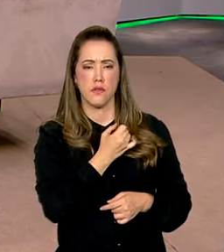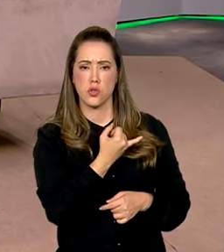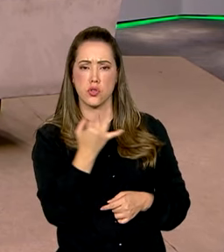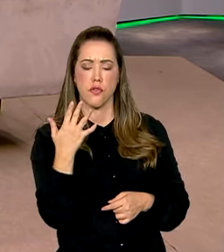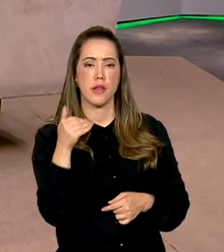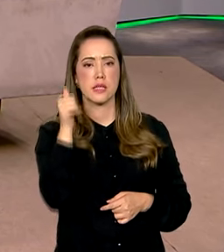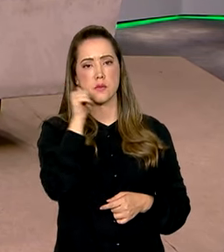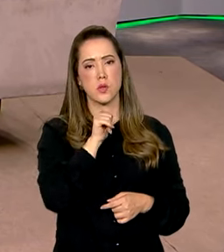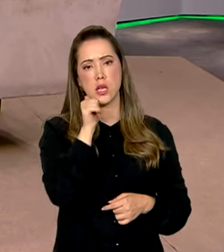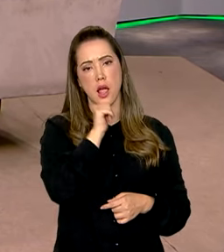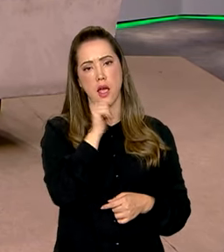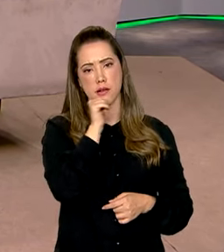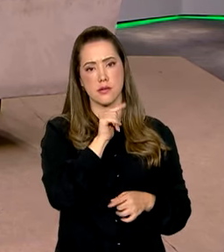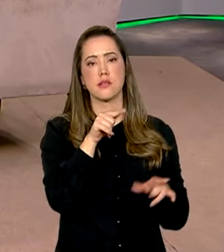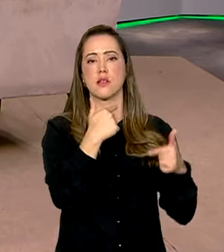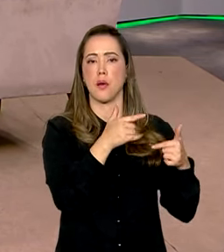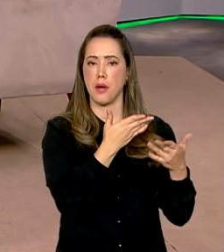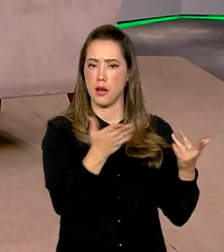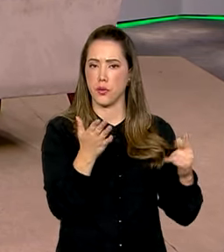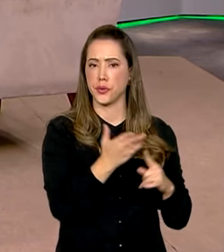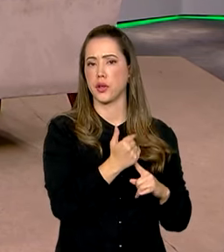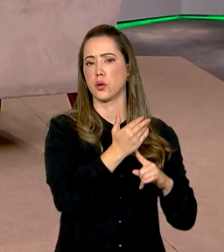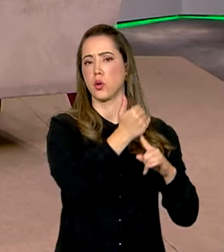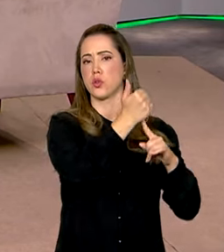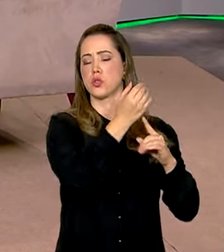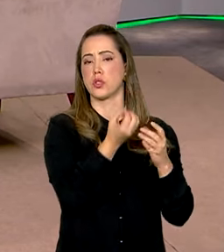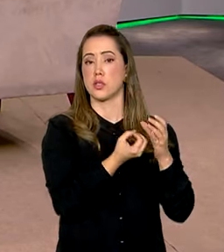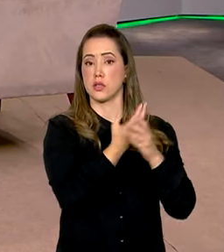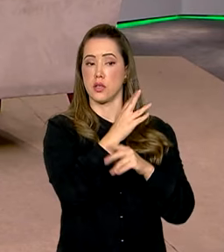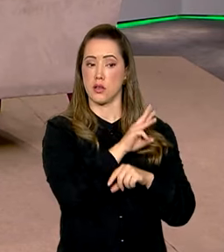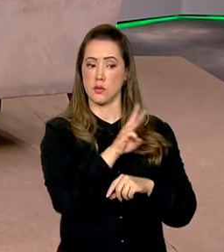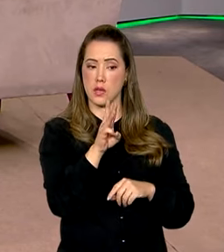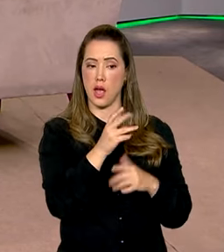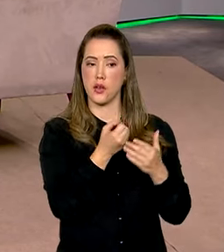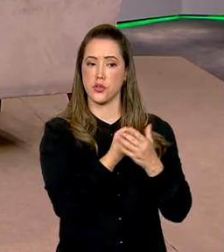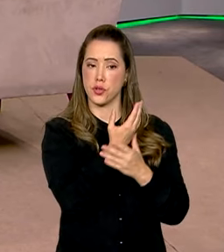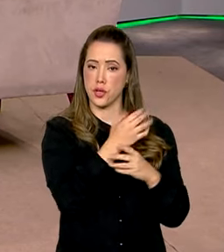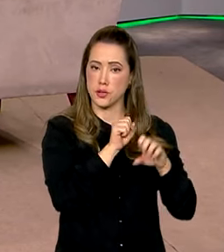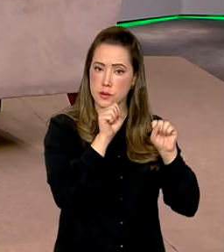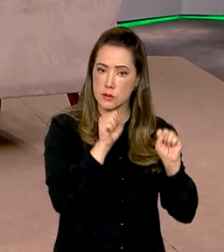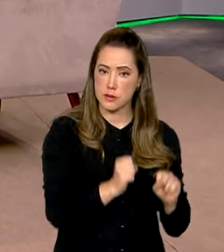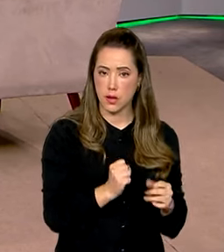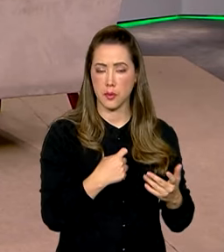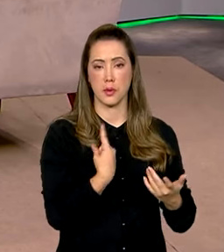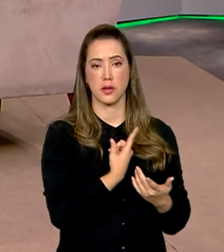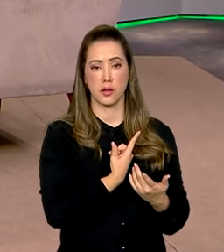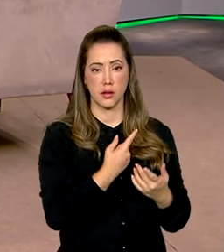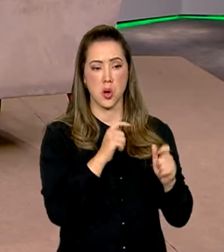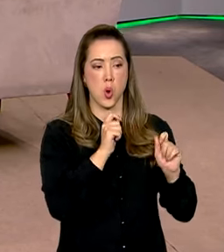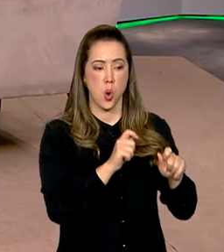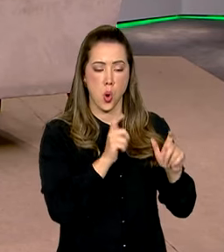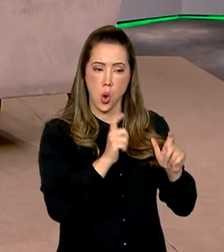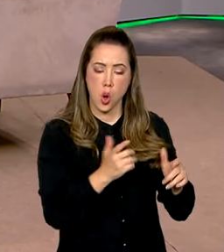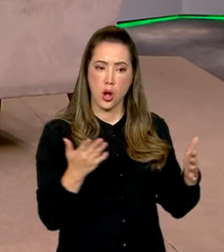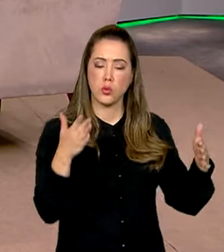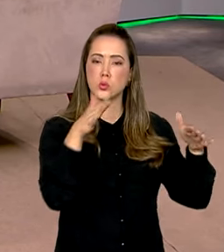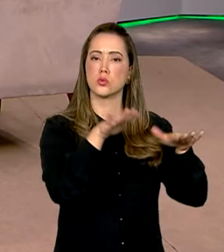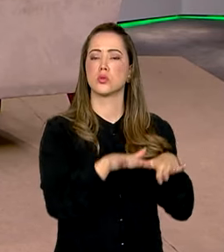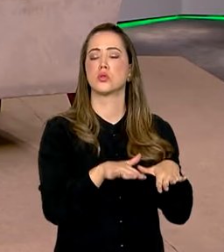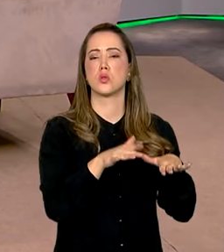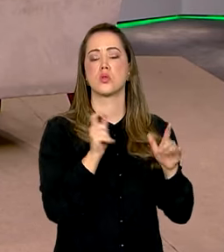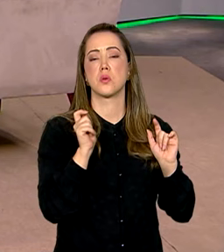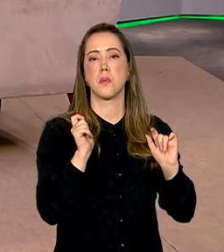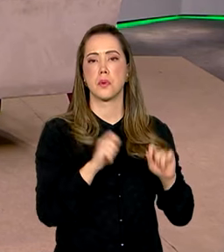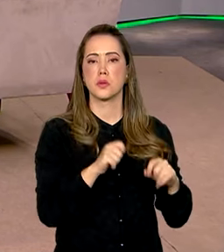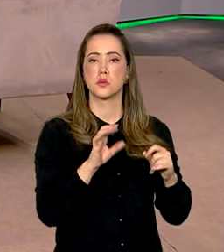de mulheres programadoras desenvolvendo as nossas tecnologias. Então, um ambiente de inclusão possibilita, né,